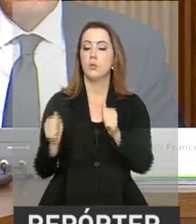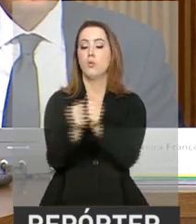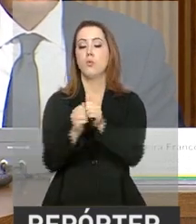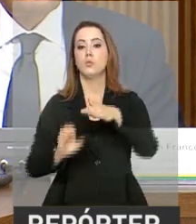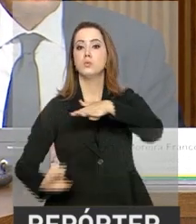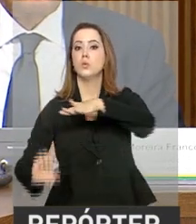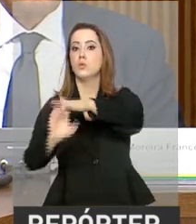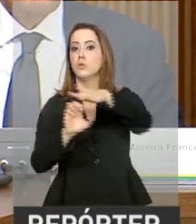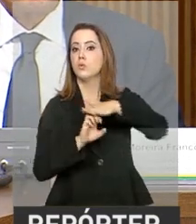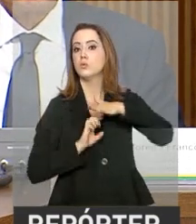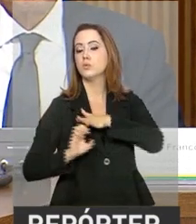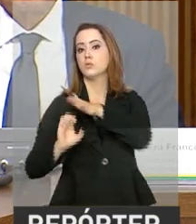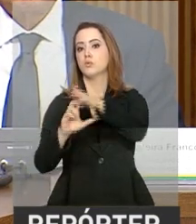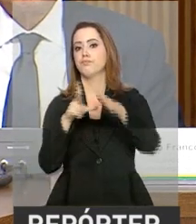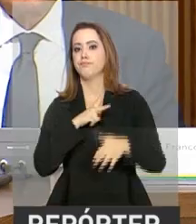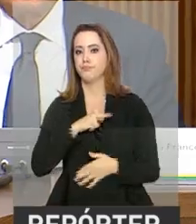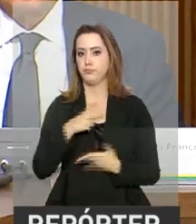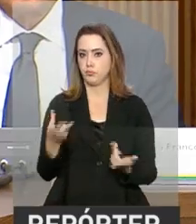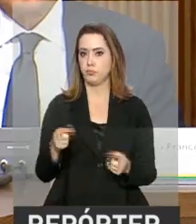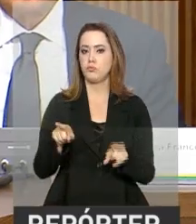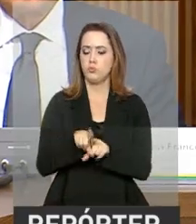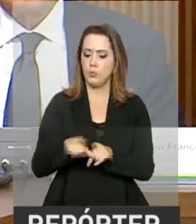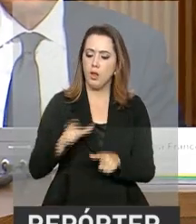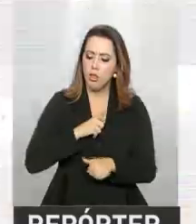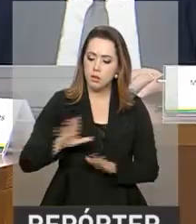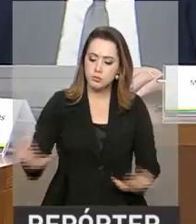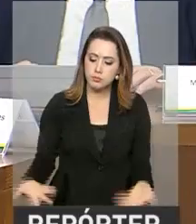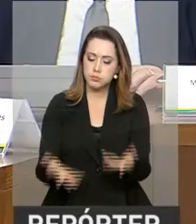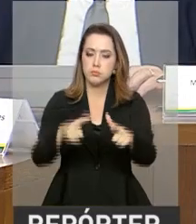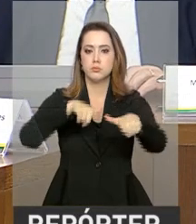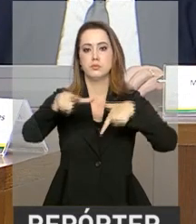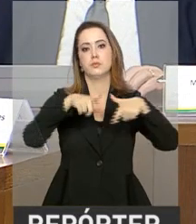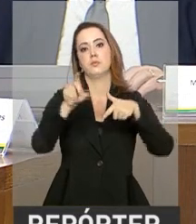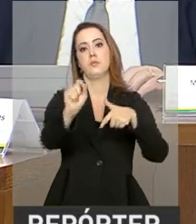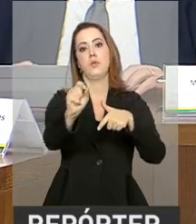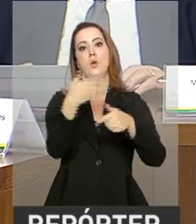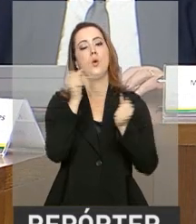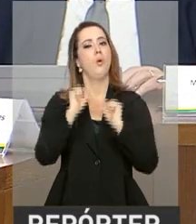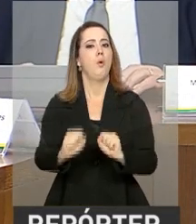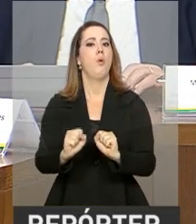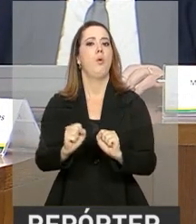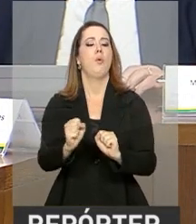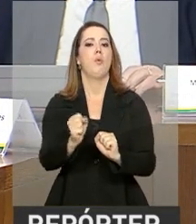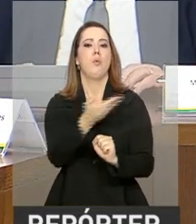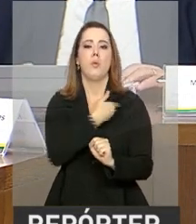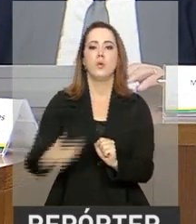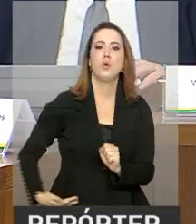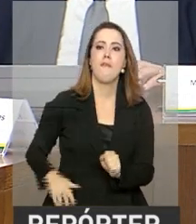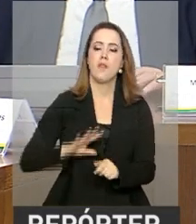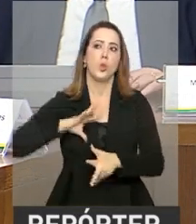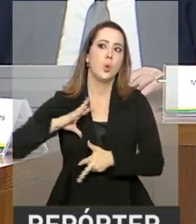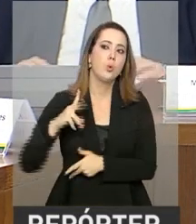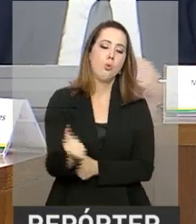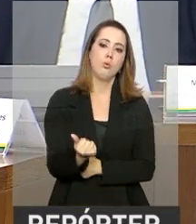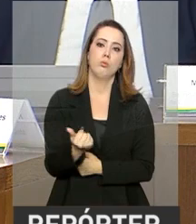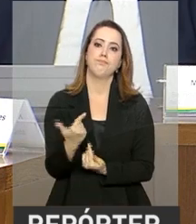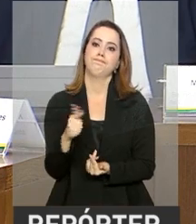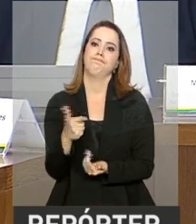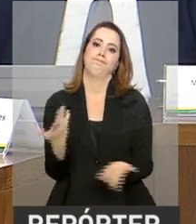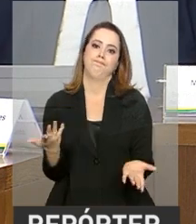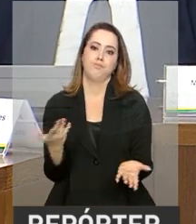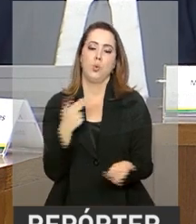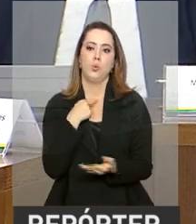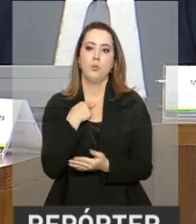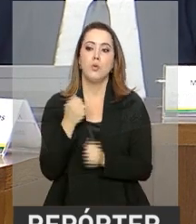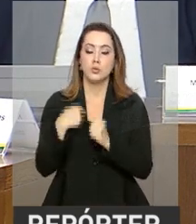haja muitos empregos no país. O poder público não pode fazer tudo. O poder público tem que ter a presença